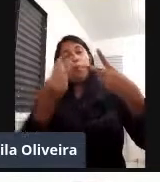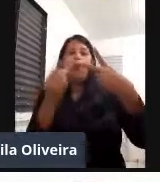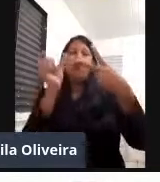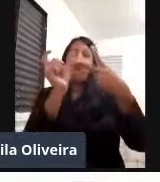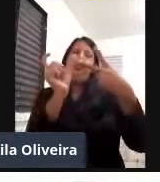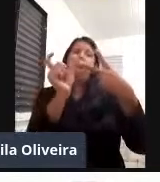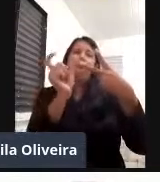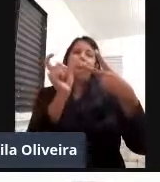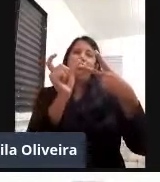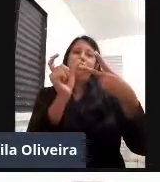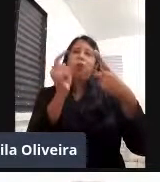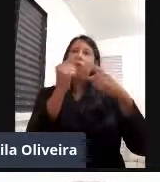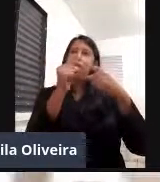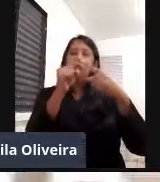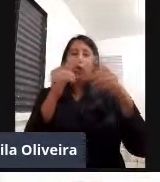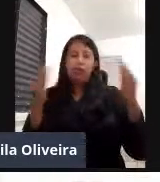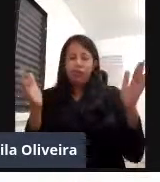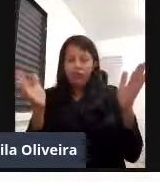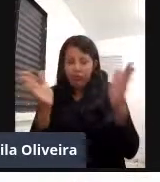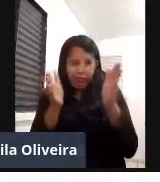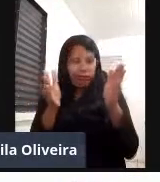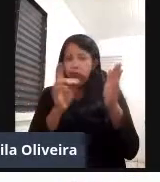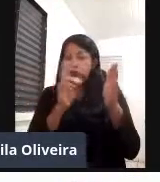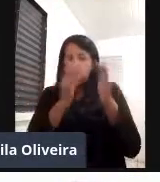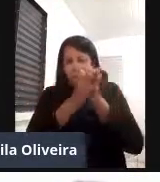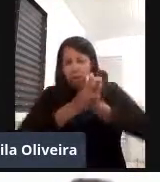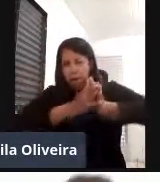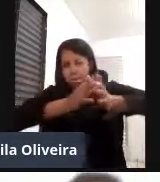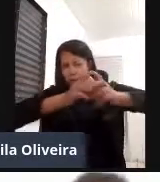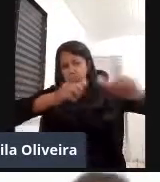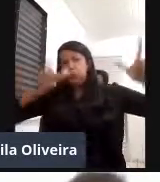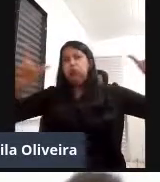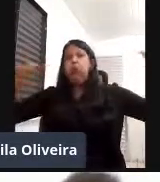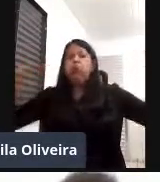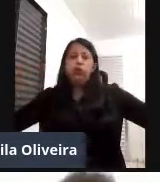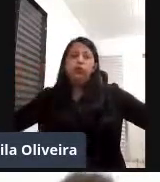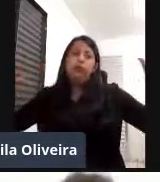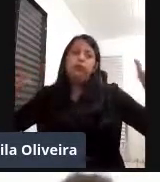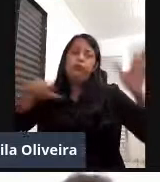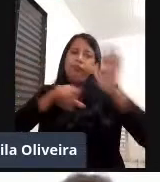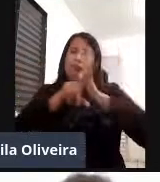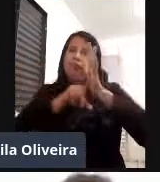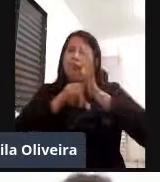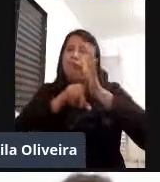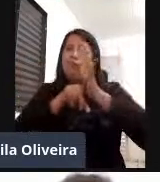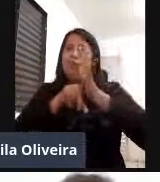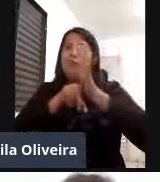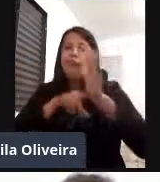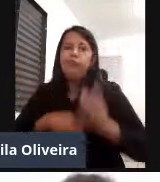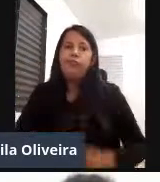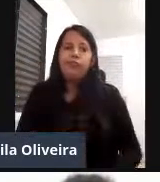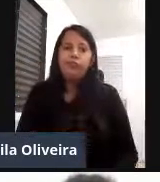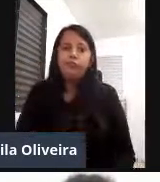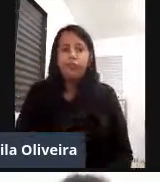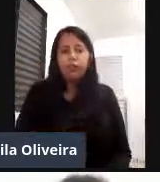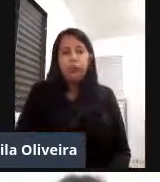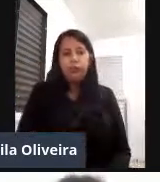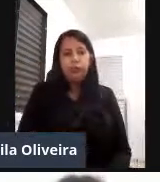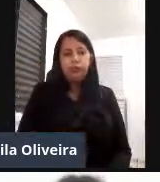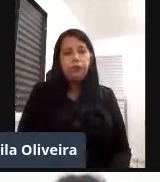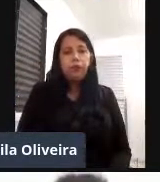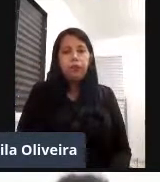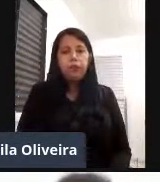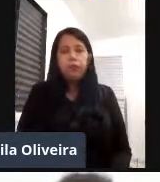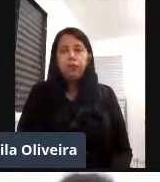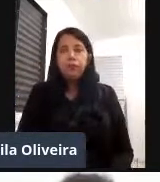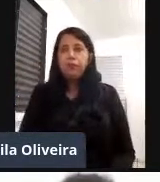eu delimitar a minha busca, ela acabou ficando muito grande. Não é mesmo? Muito bem. Agora, a gente vai utilizar